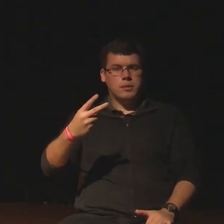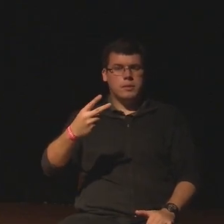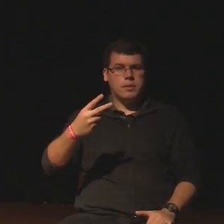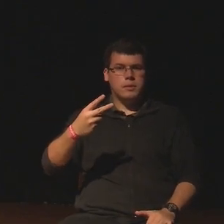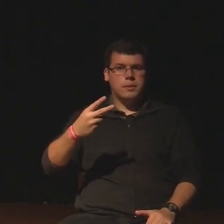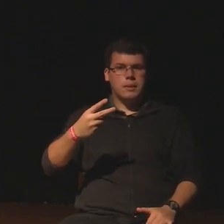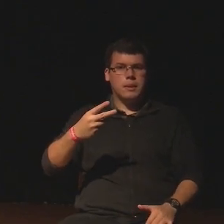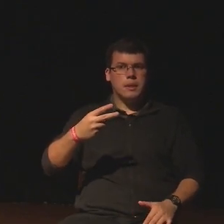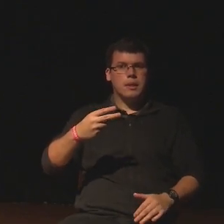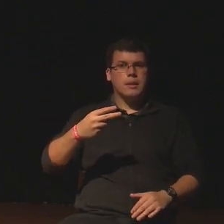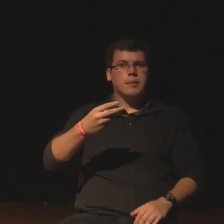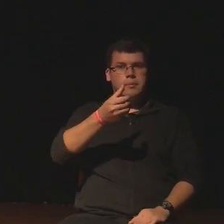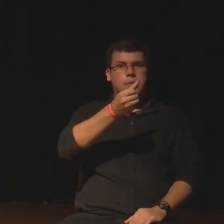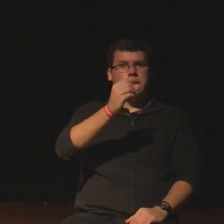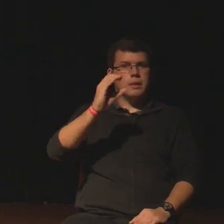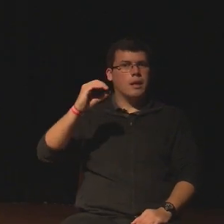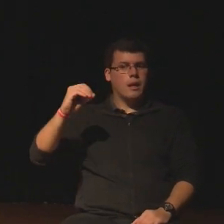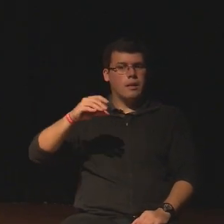1.500 metros quadrados de extensão.